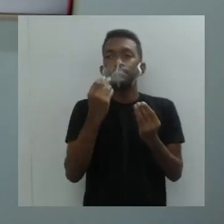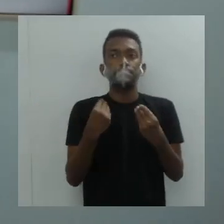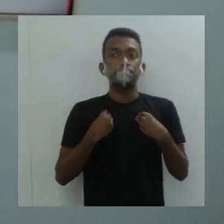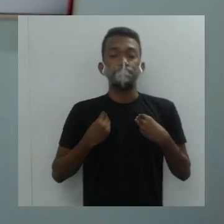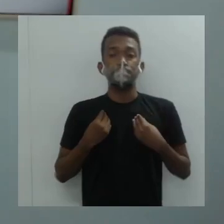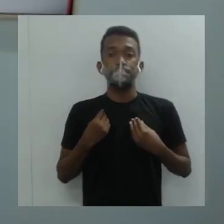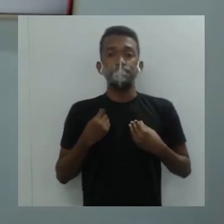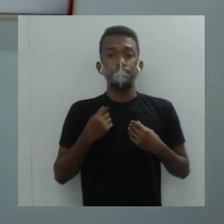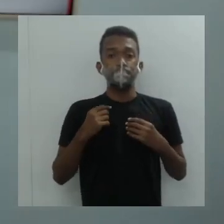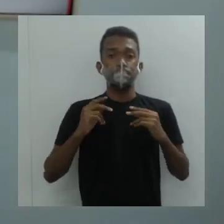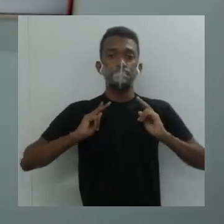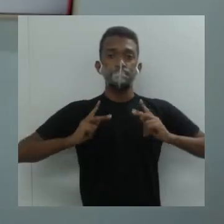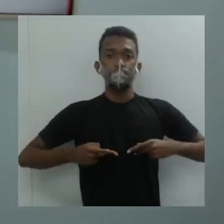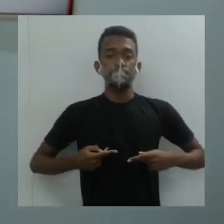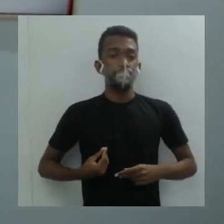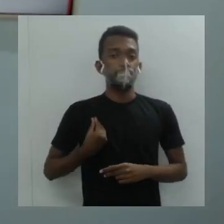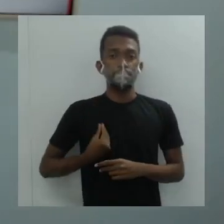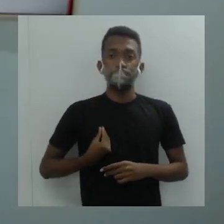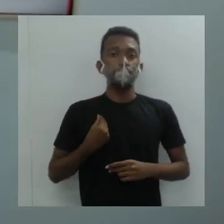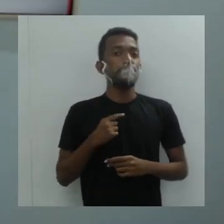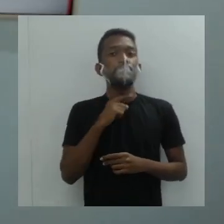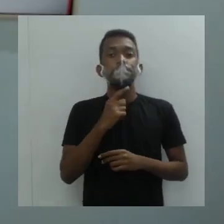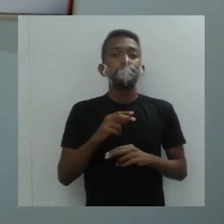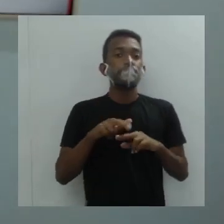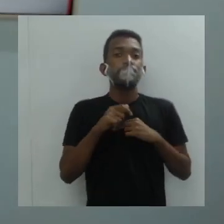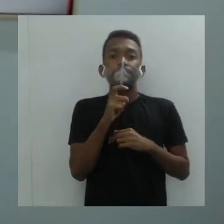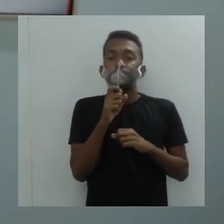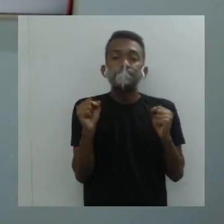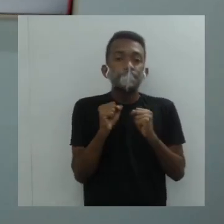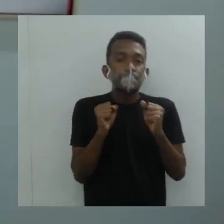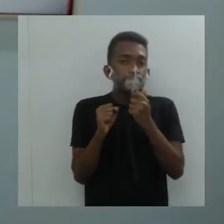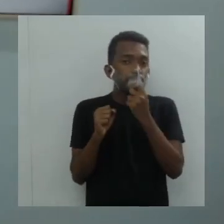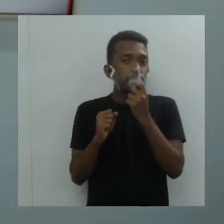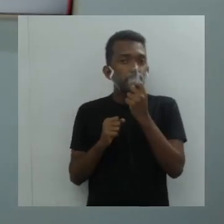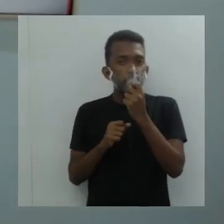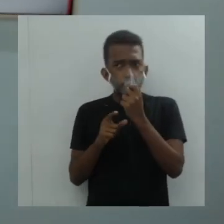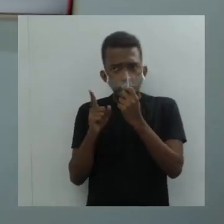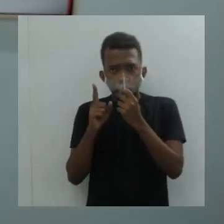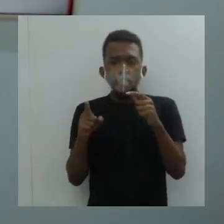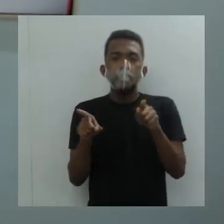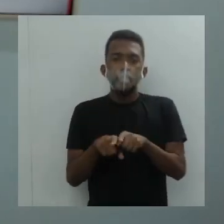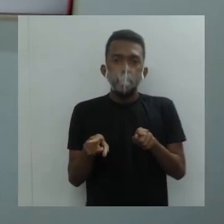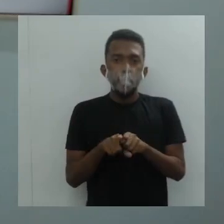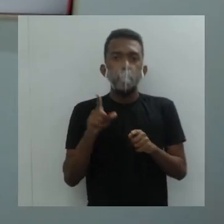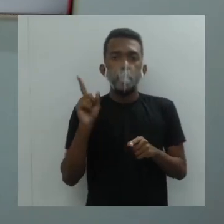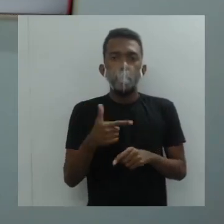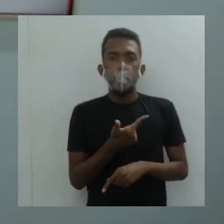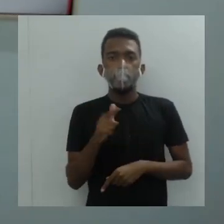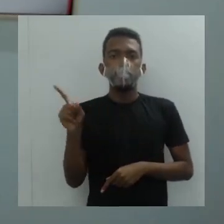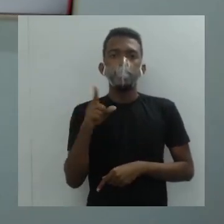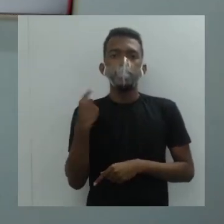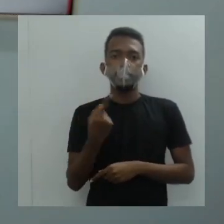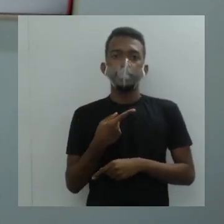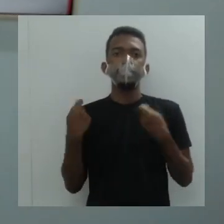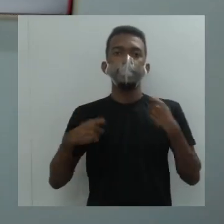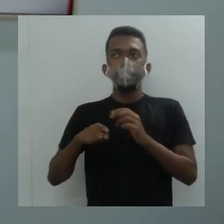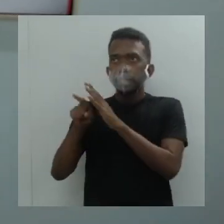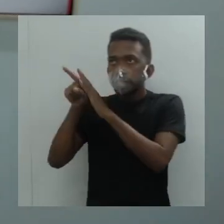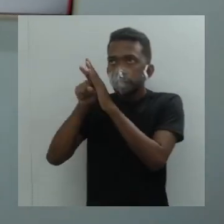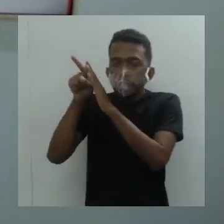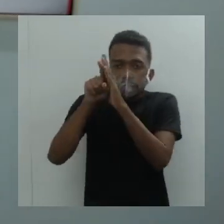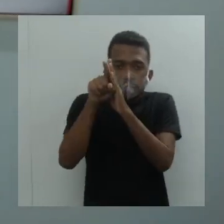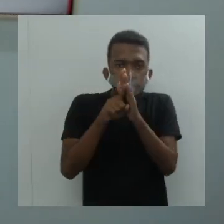condições para a vida humana por conta do frio. Também é um outro dado que a gente precisa